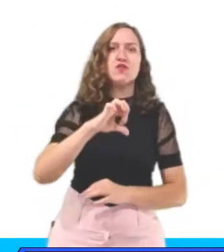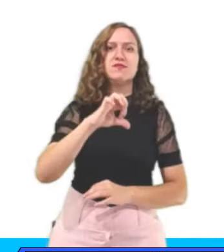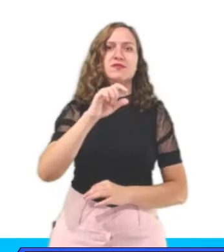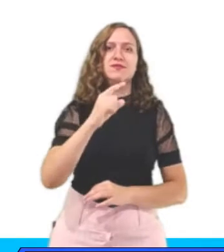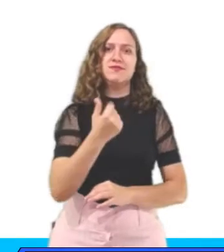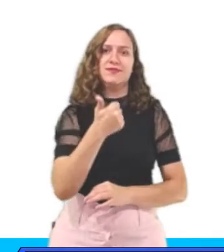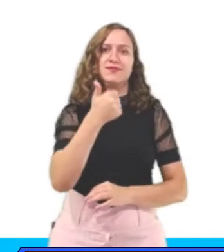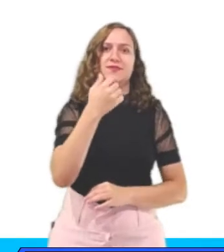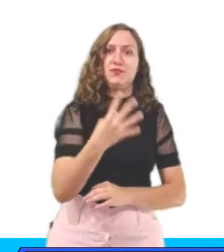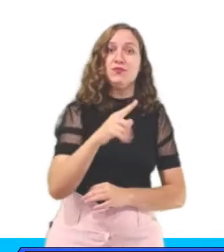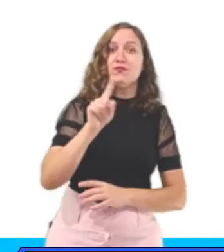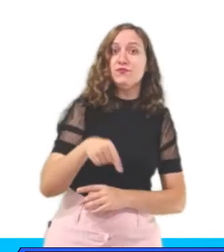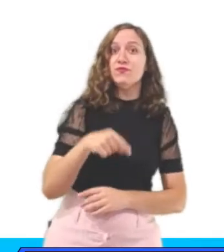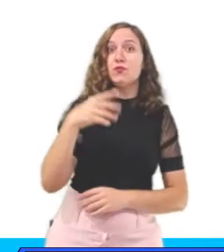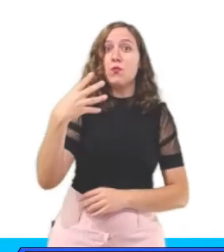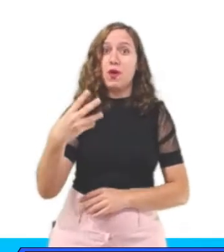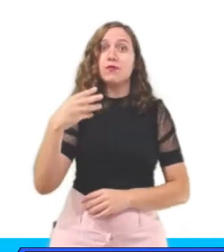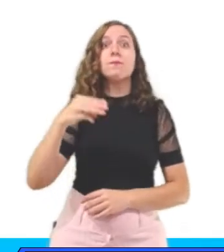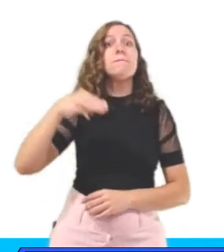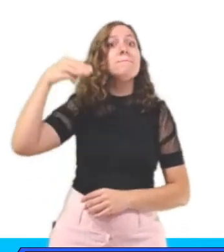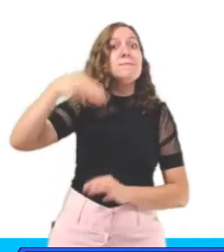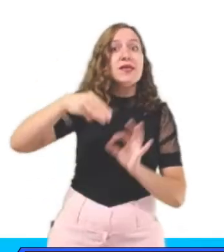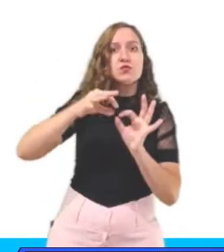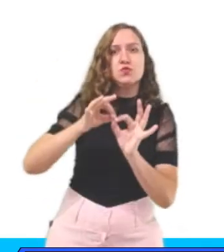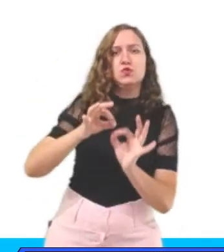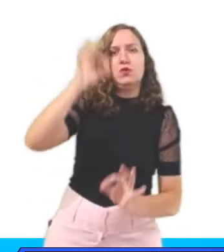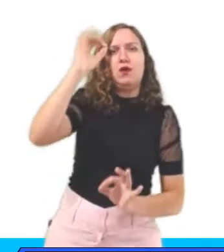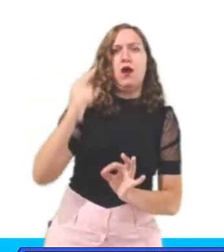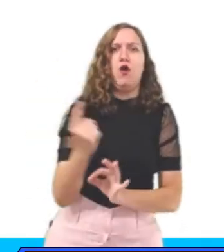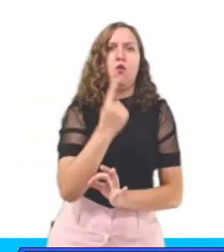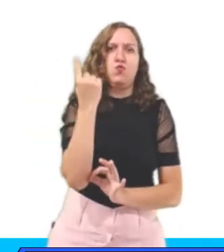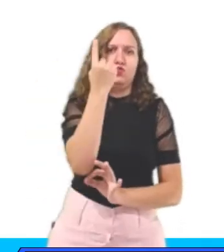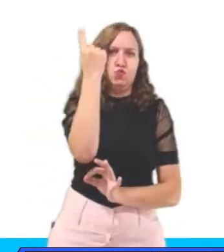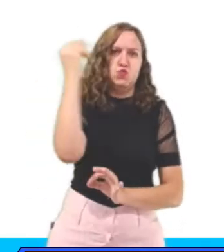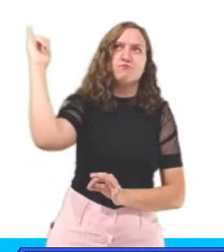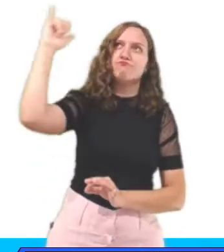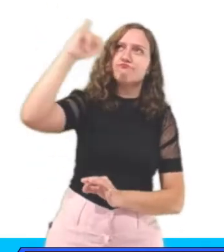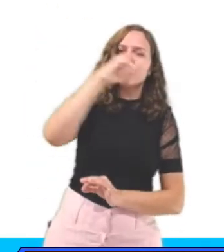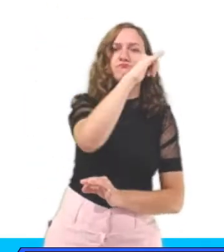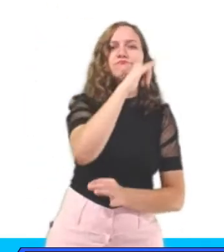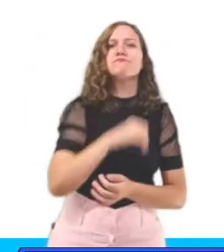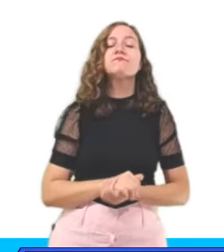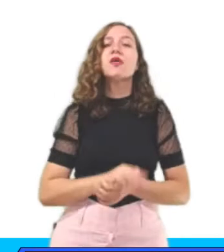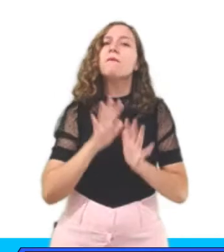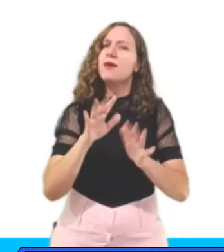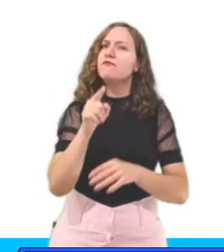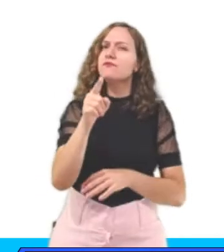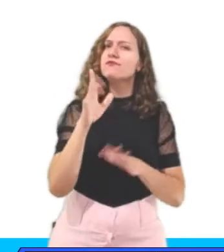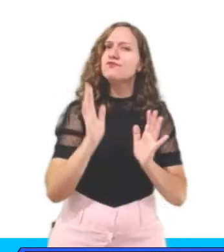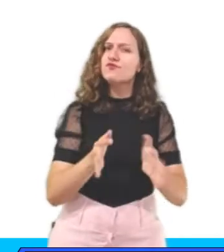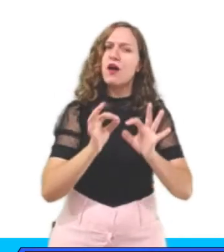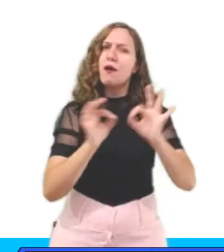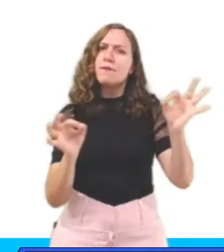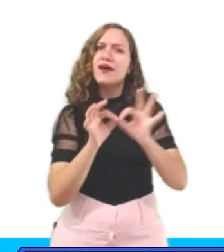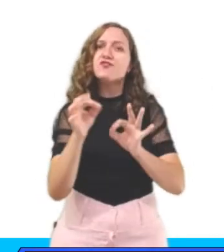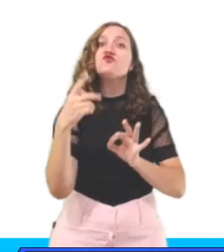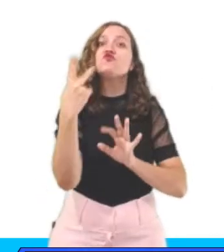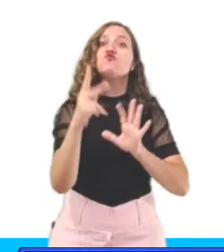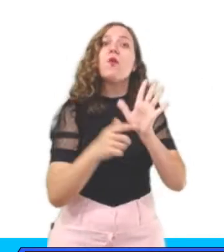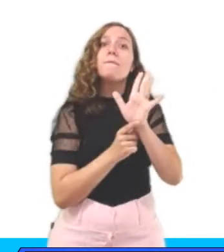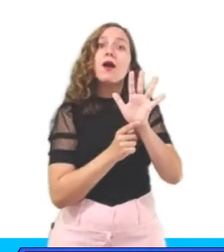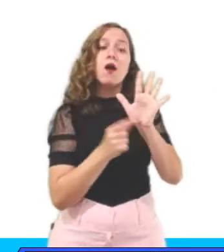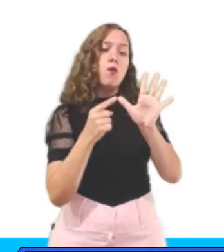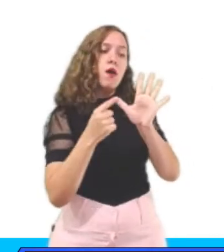914,4 metros de altura. E você, já mediu com o palmo da sua mão? E